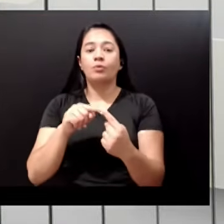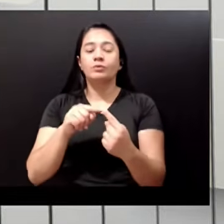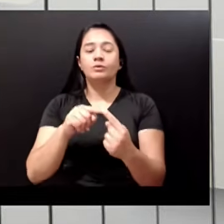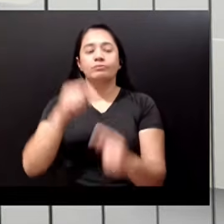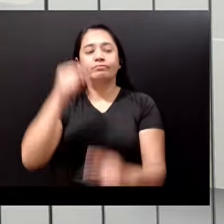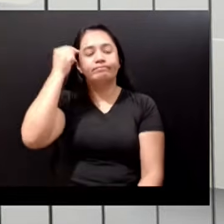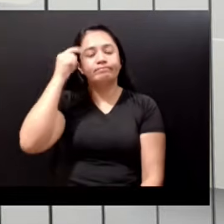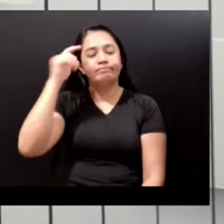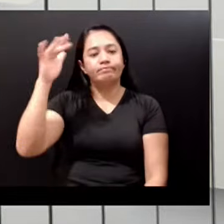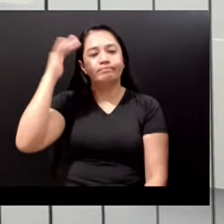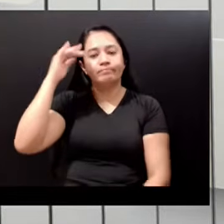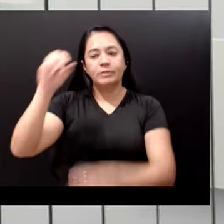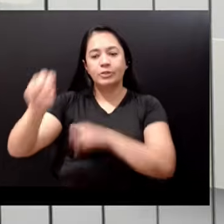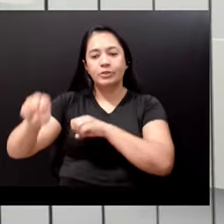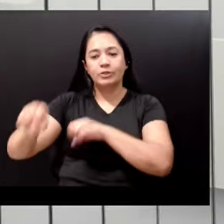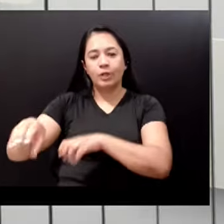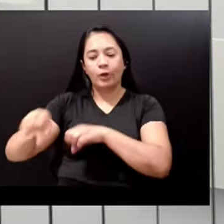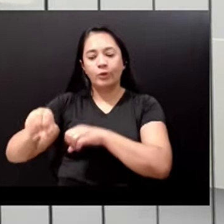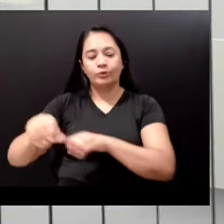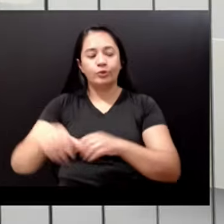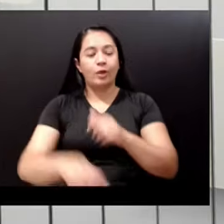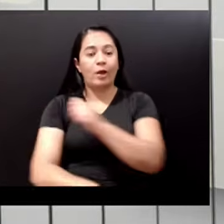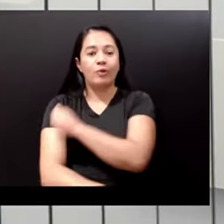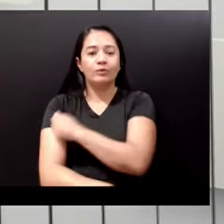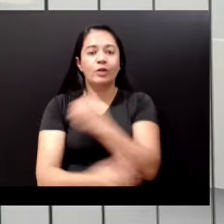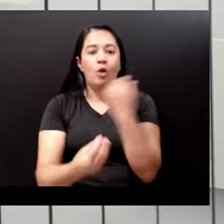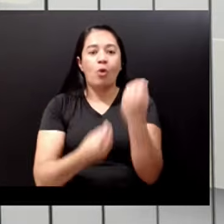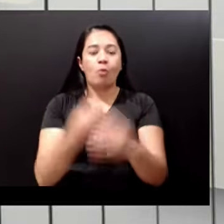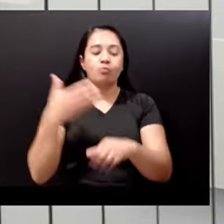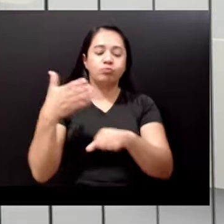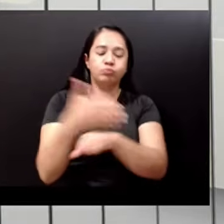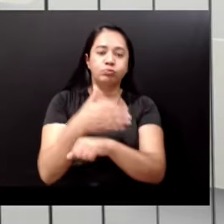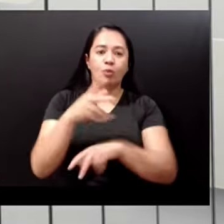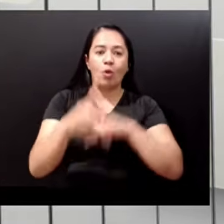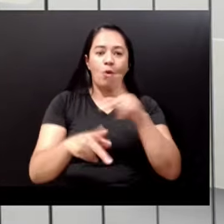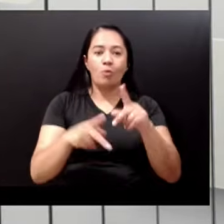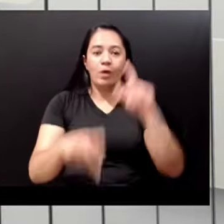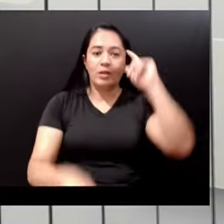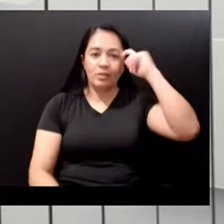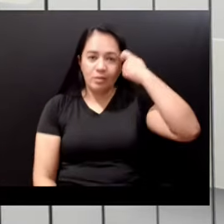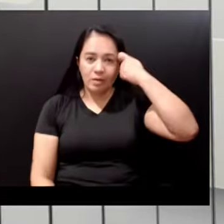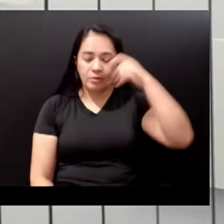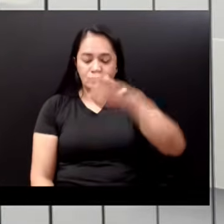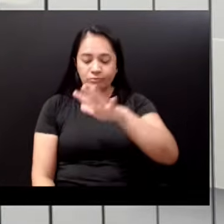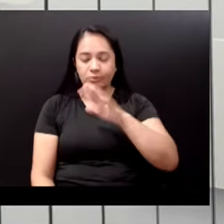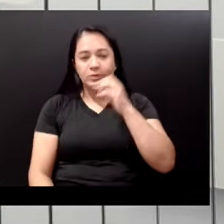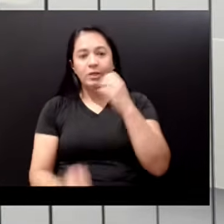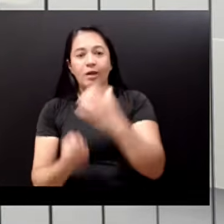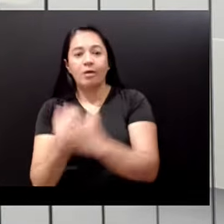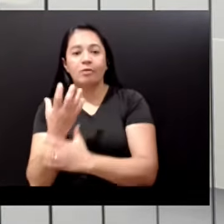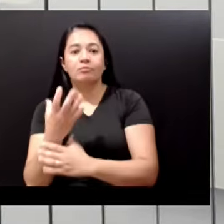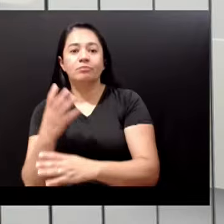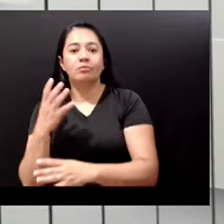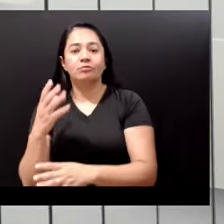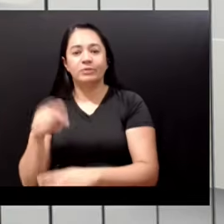os jovens sobre a participação da população negra na construção e formação de Campinas e lembrar